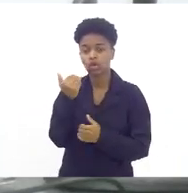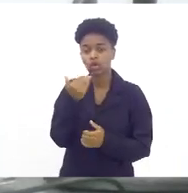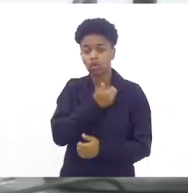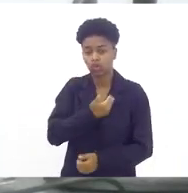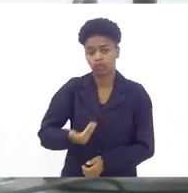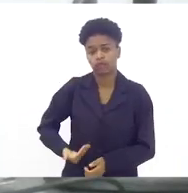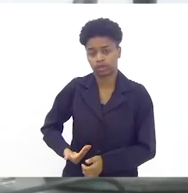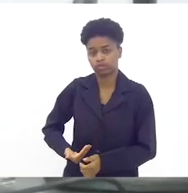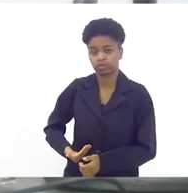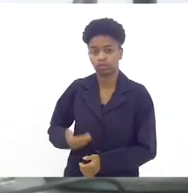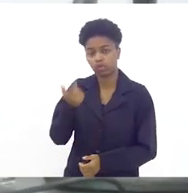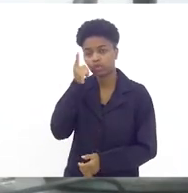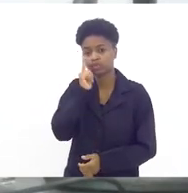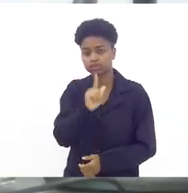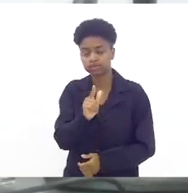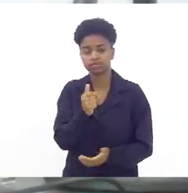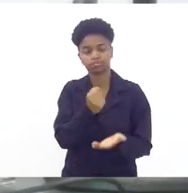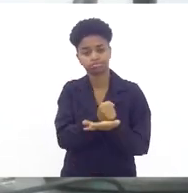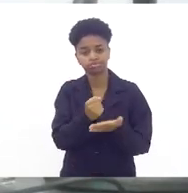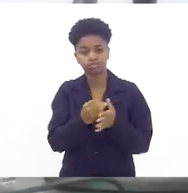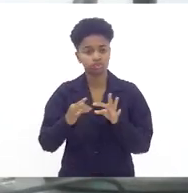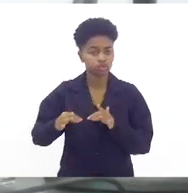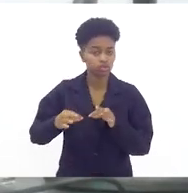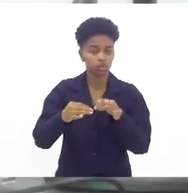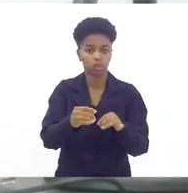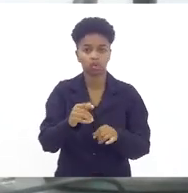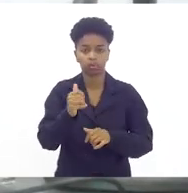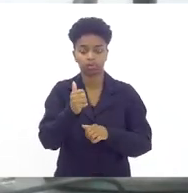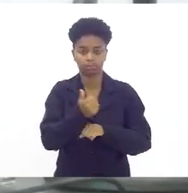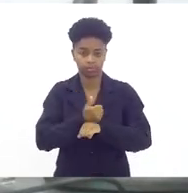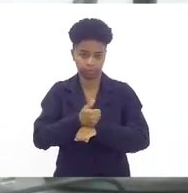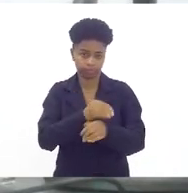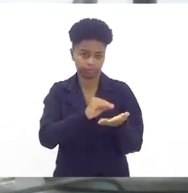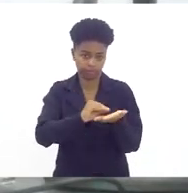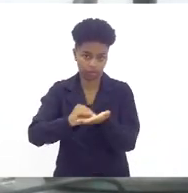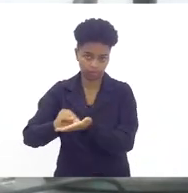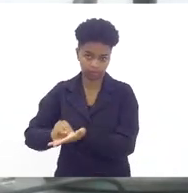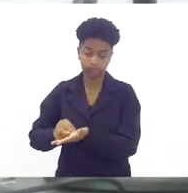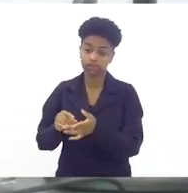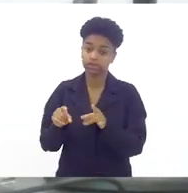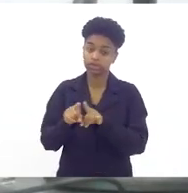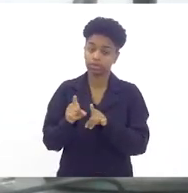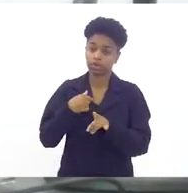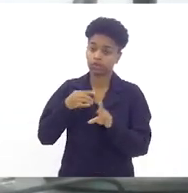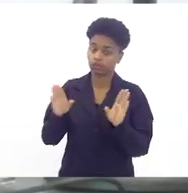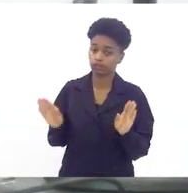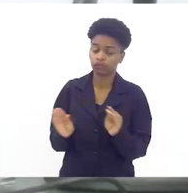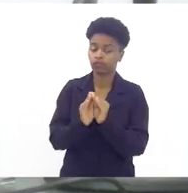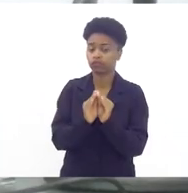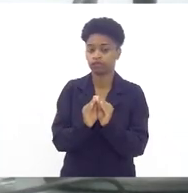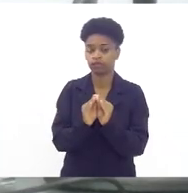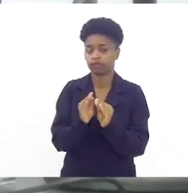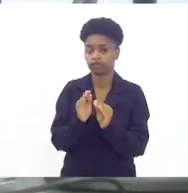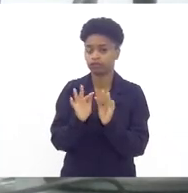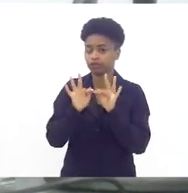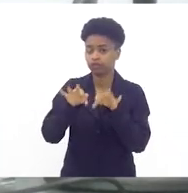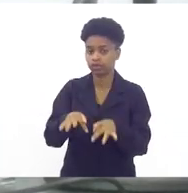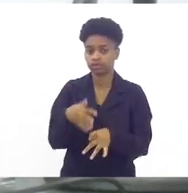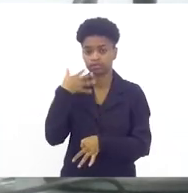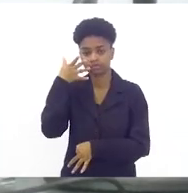repõe né todos esses cargos vagos e conclui a minha minha fala